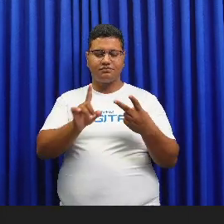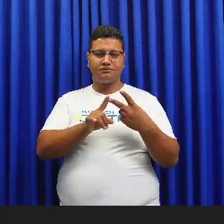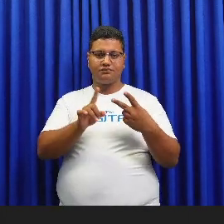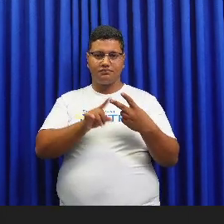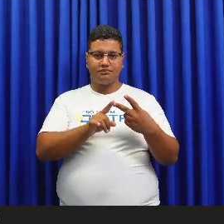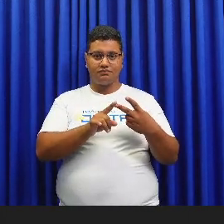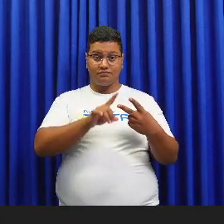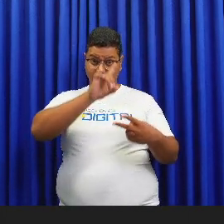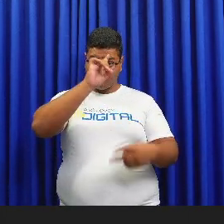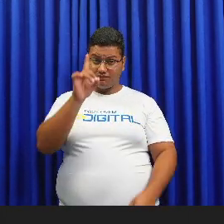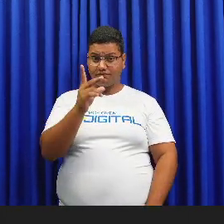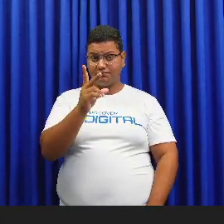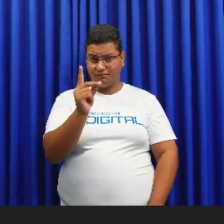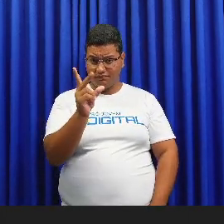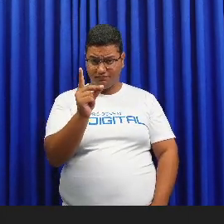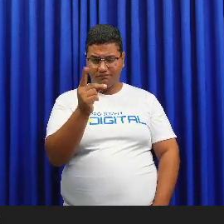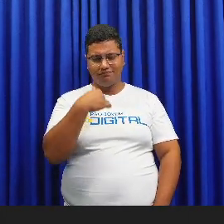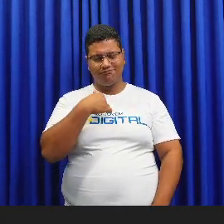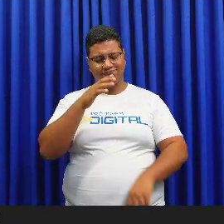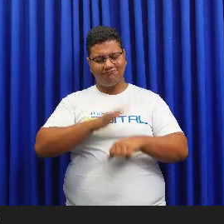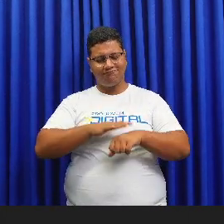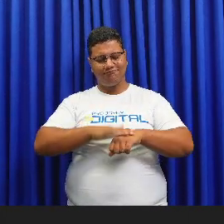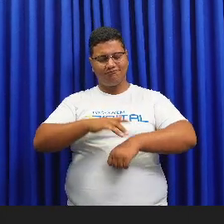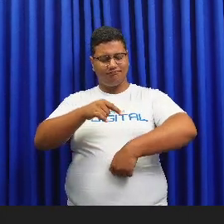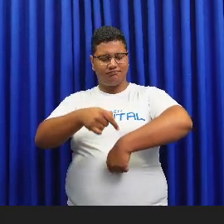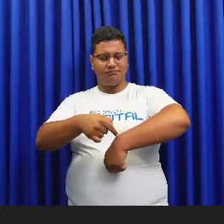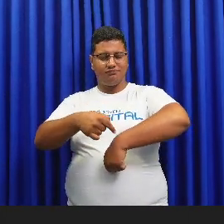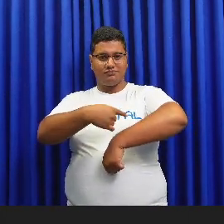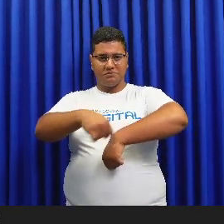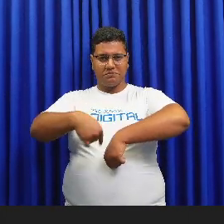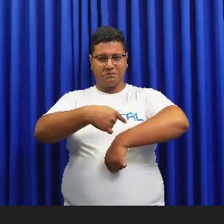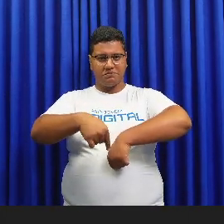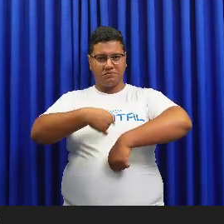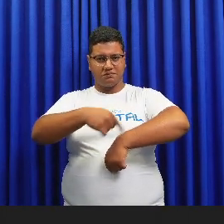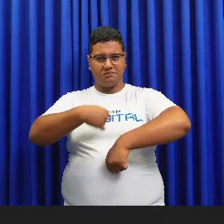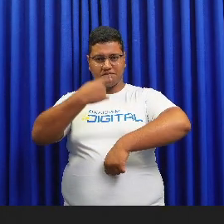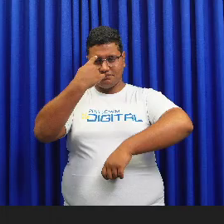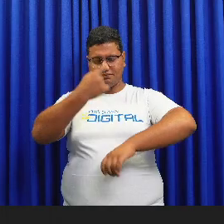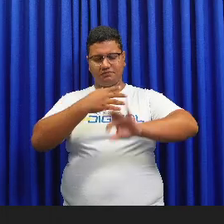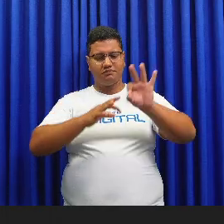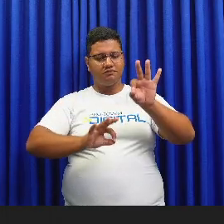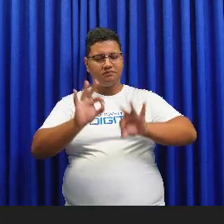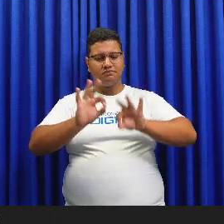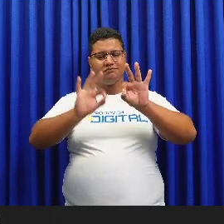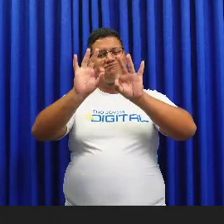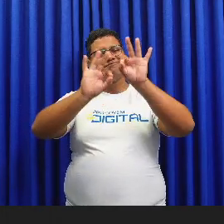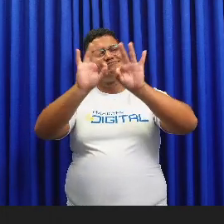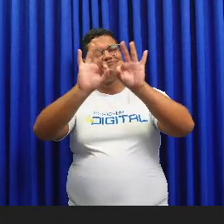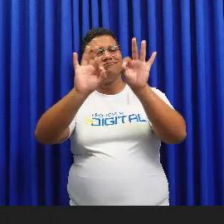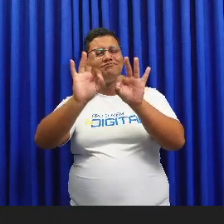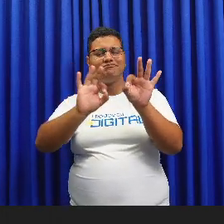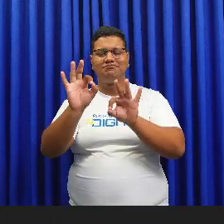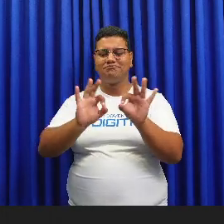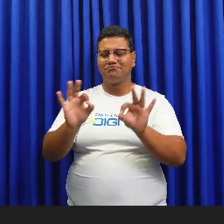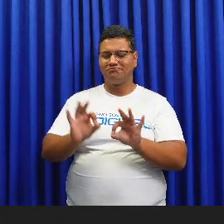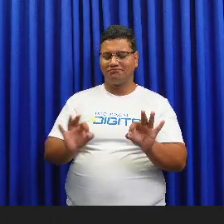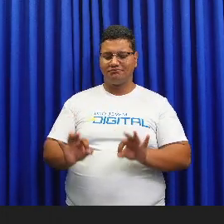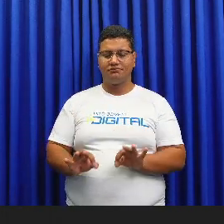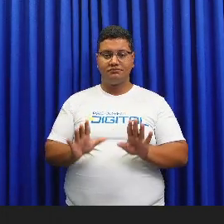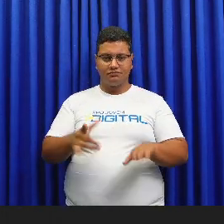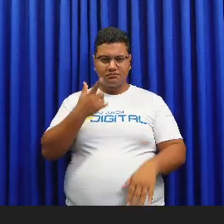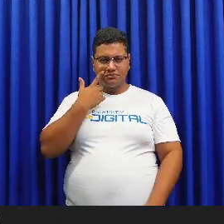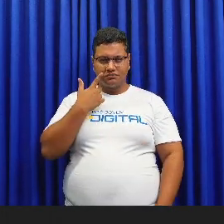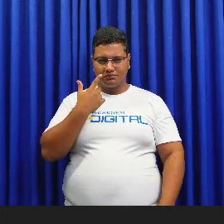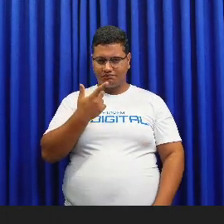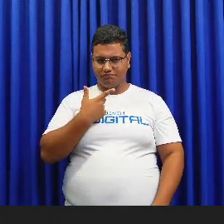beleza? Então, dia 12. Isso aqui é tudo que eu vou fazer por hora, beleza? Tudo que eu vou fazer por hora. Deixa eu ver se